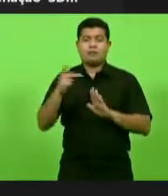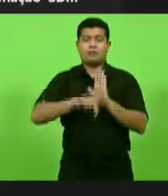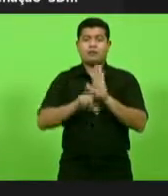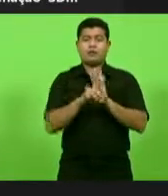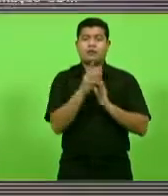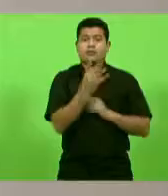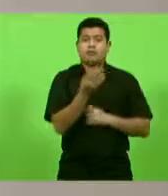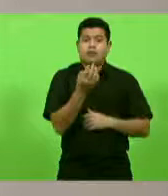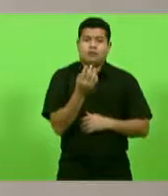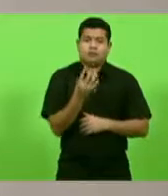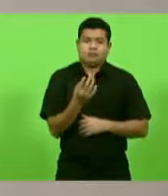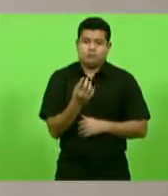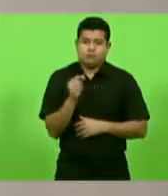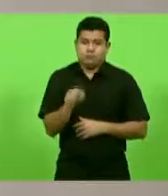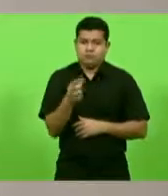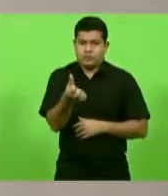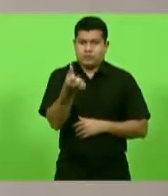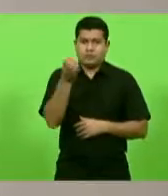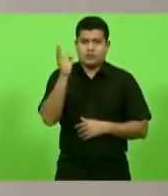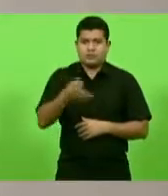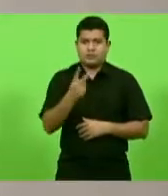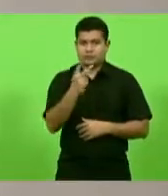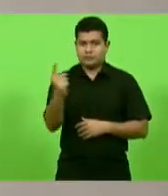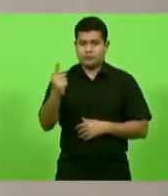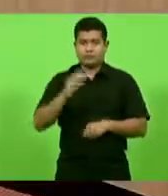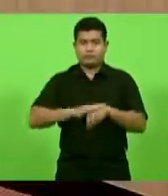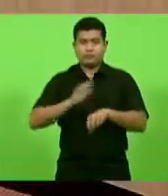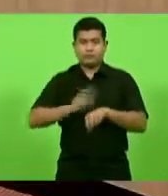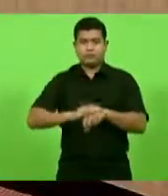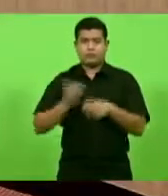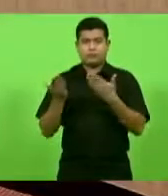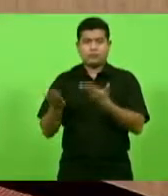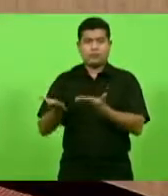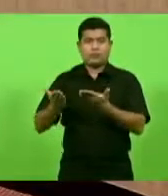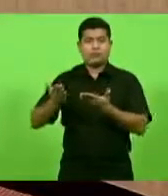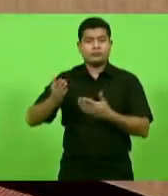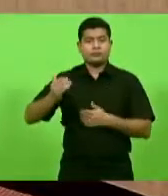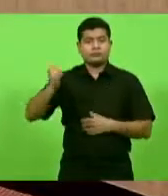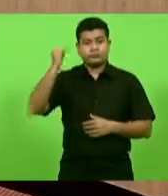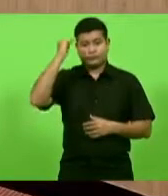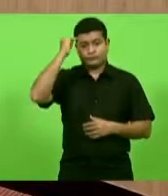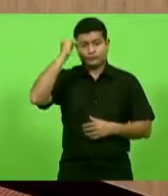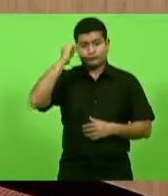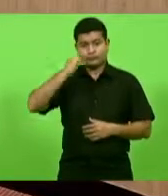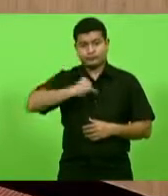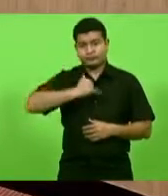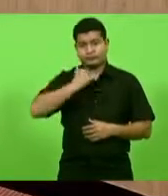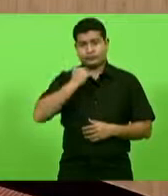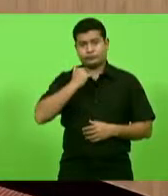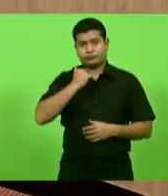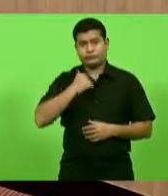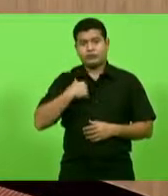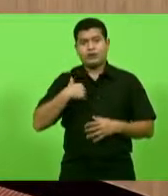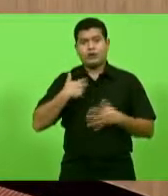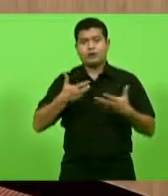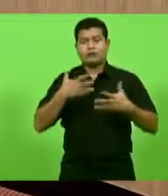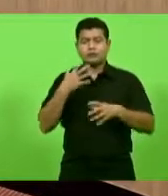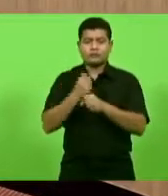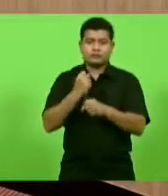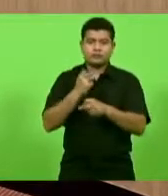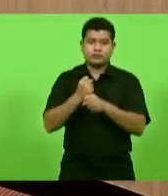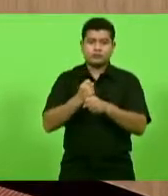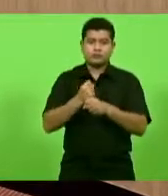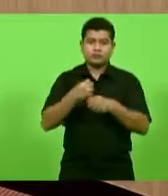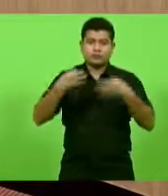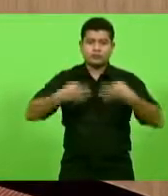64.6/2021. Pela ordem, encaminhamento de voto, deputado Rodrigo Minotto. Não, é uma questão de ordem. Eu queria que o senhor fizesse a verificação do quórum e que fosse um